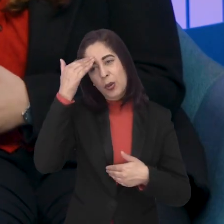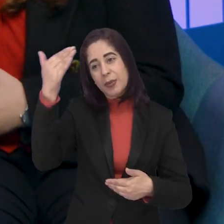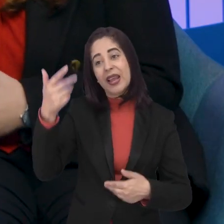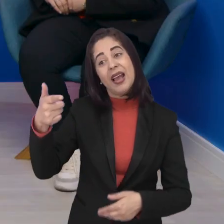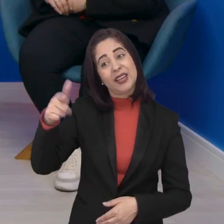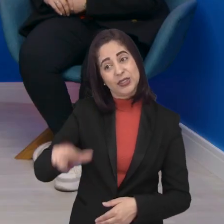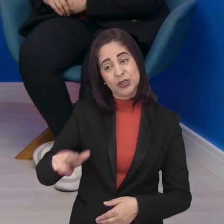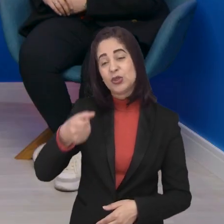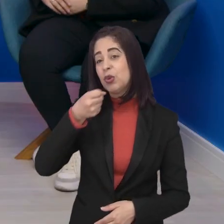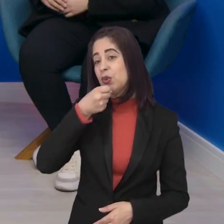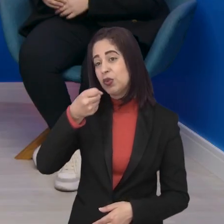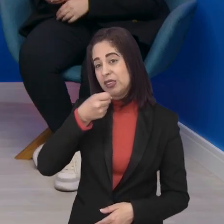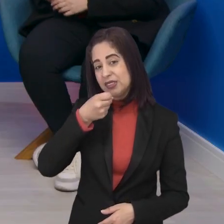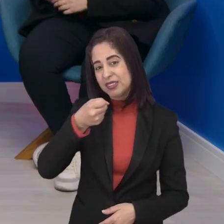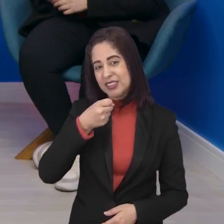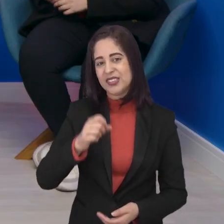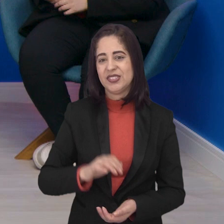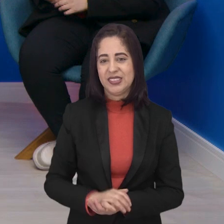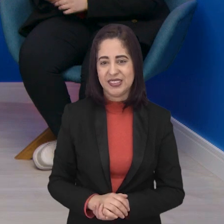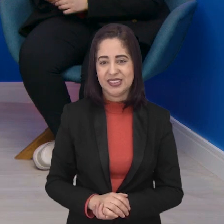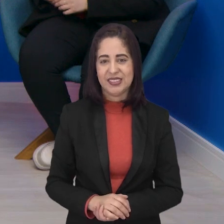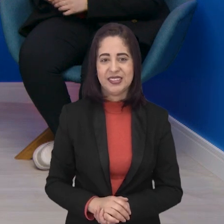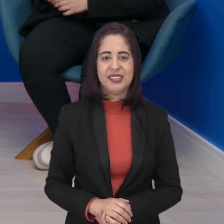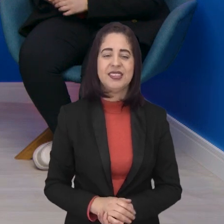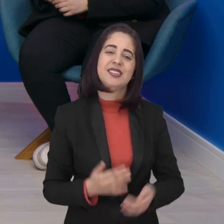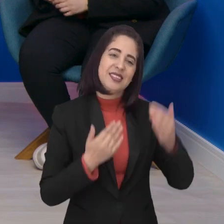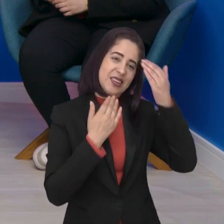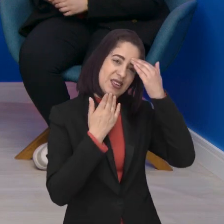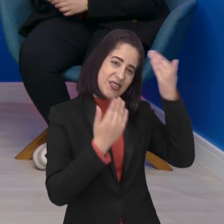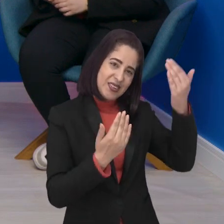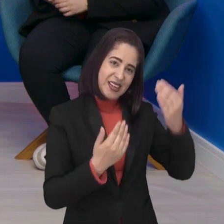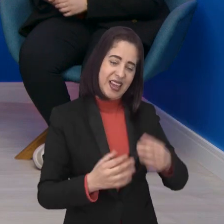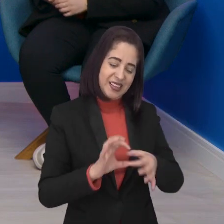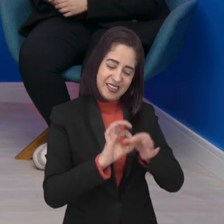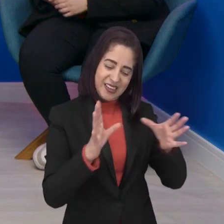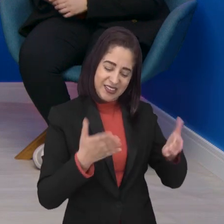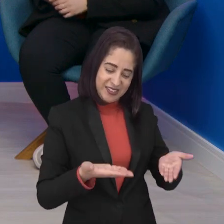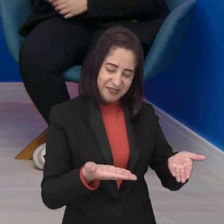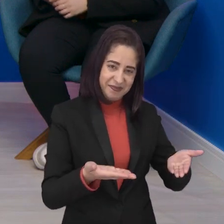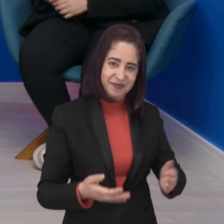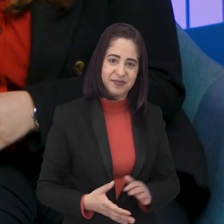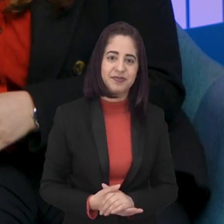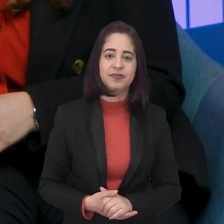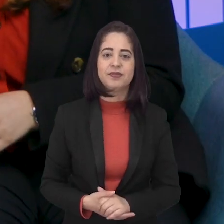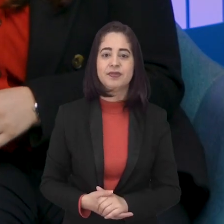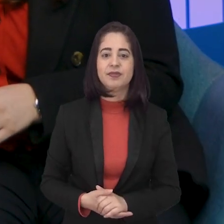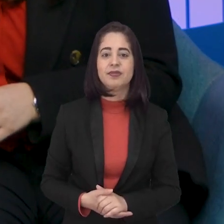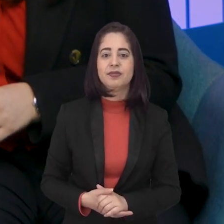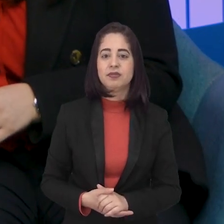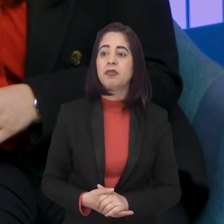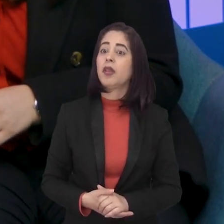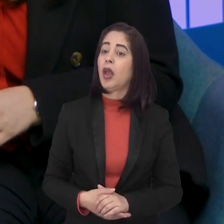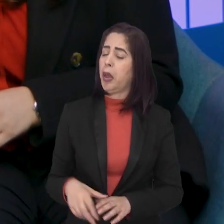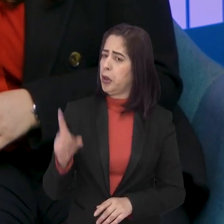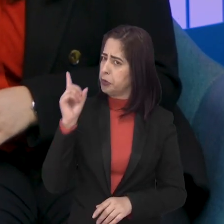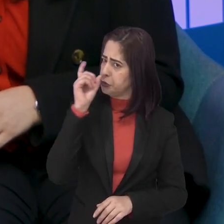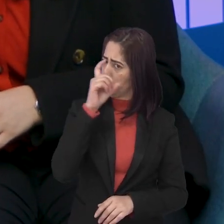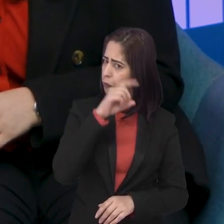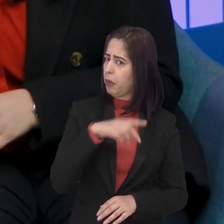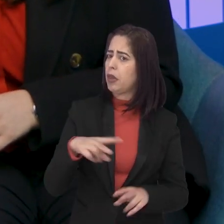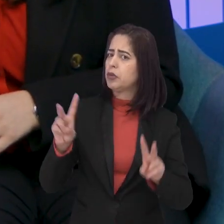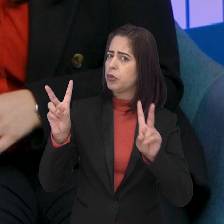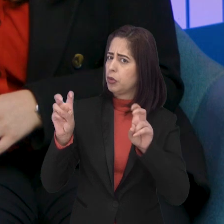agradecer mais uma vez a sua participação, a sua presença aqui no Cidadania em Pauta. Eu que agradeço, fico à disposição. Marina, complexo,